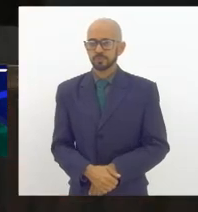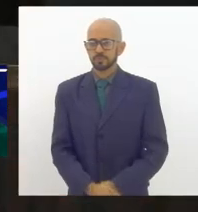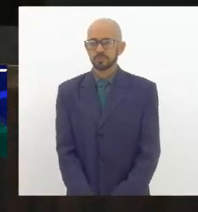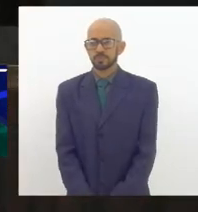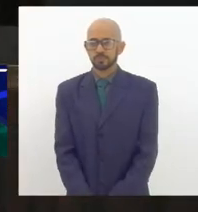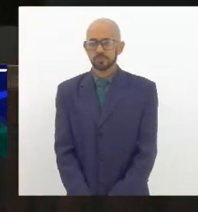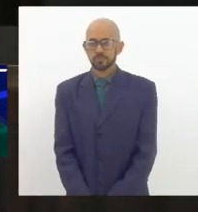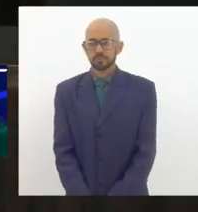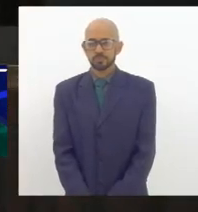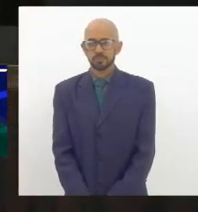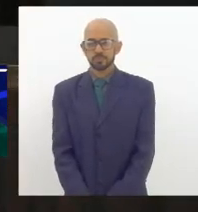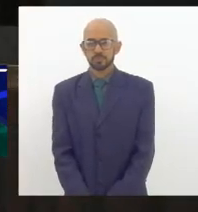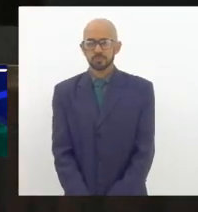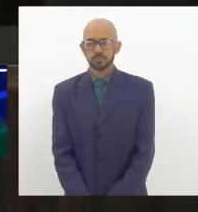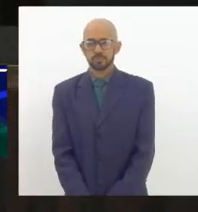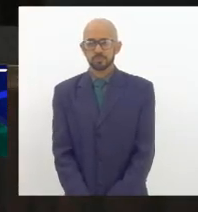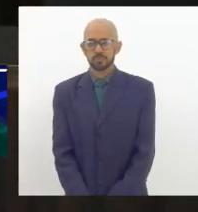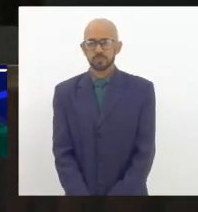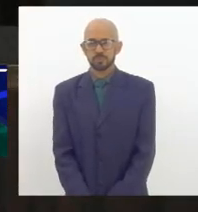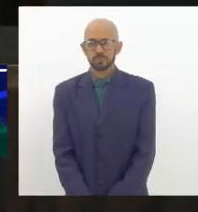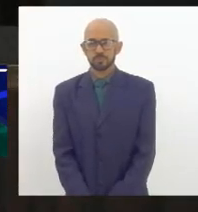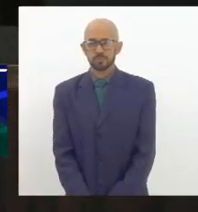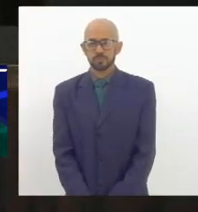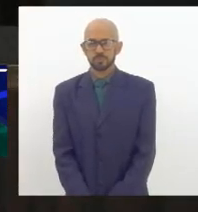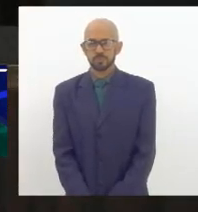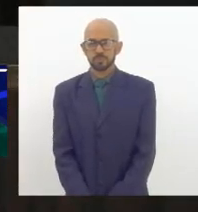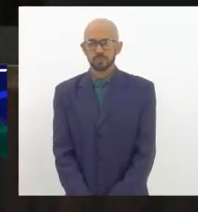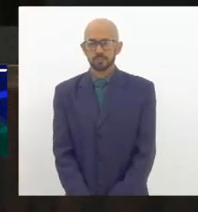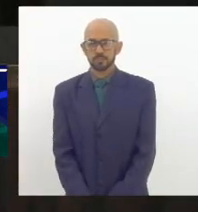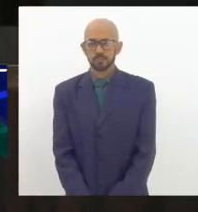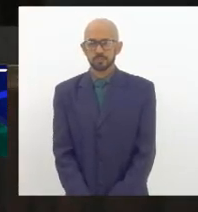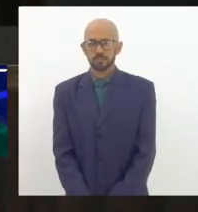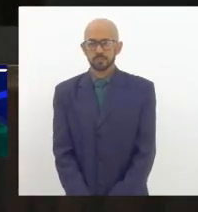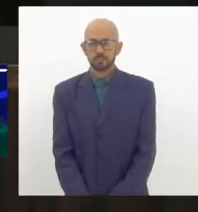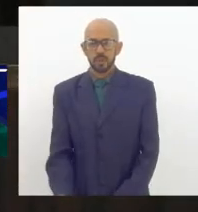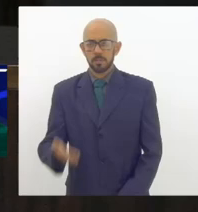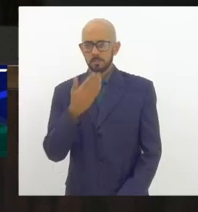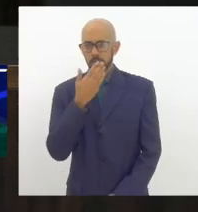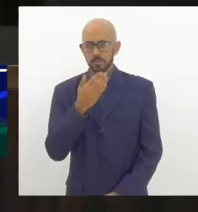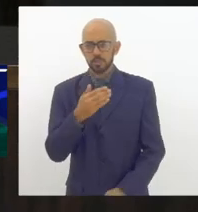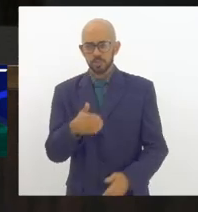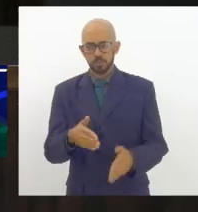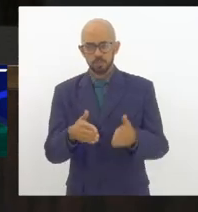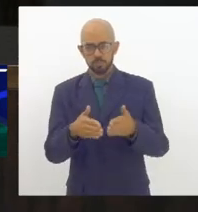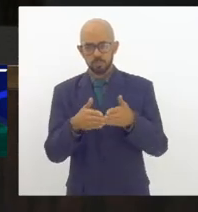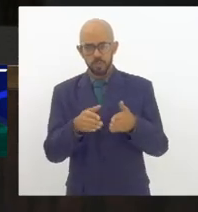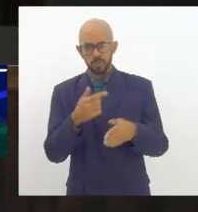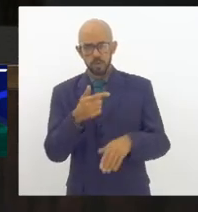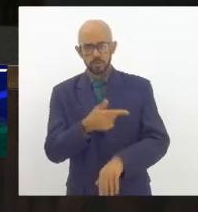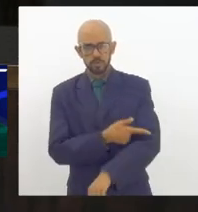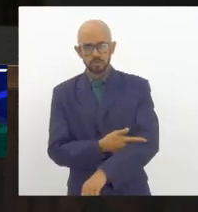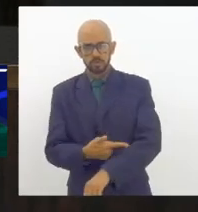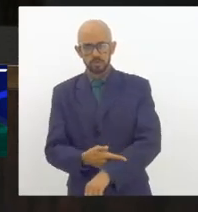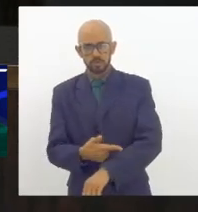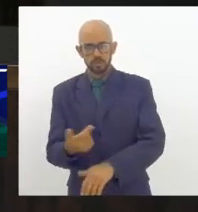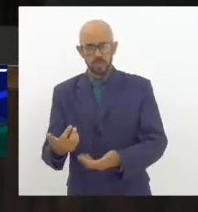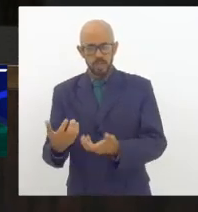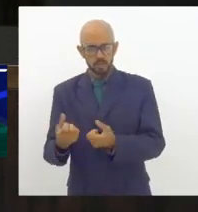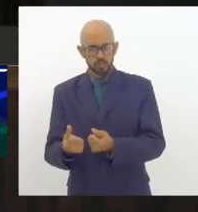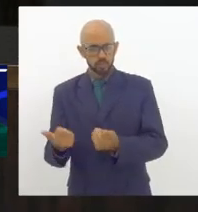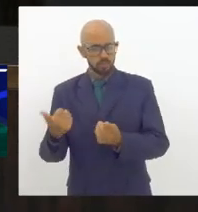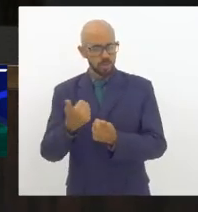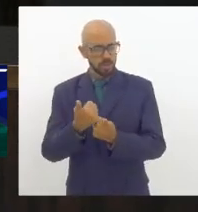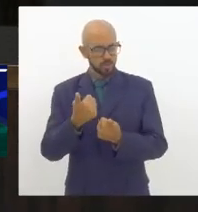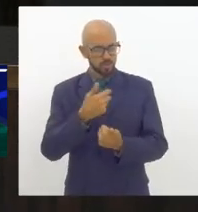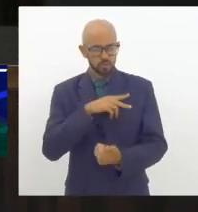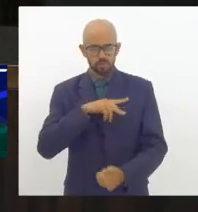nada e você vai ter que pedir a gentileza de vossa excelência pode está subindo aqui a presidência para eu